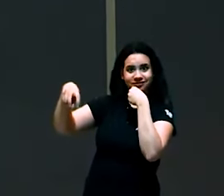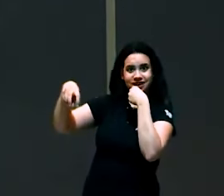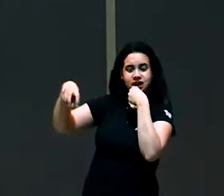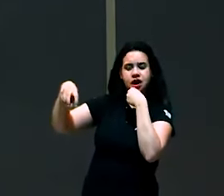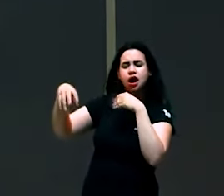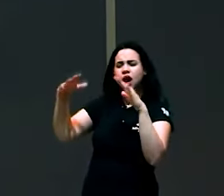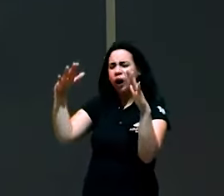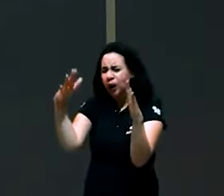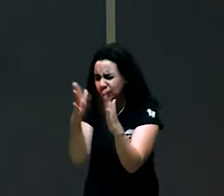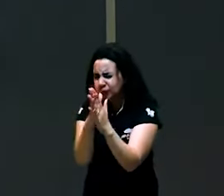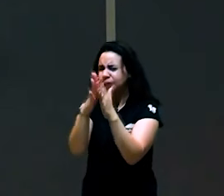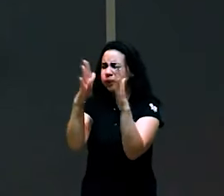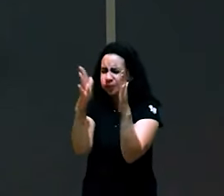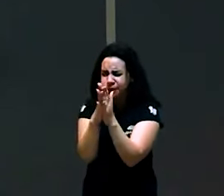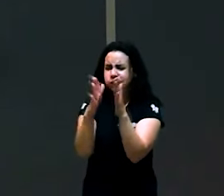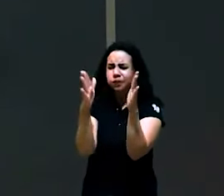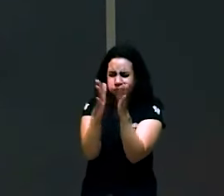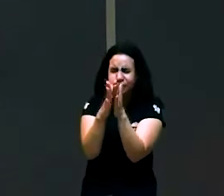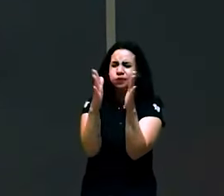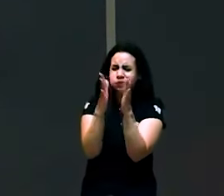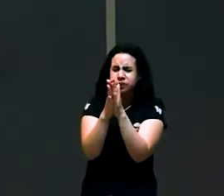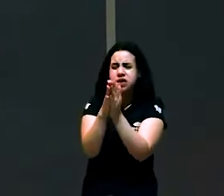caixa de sapato metido na cabeça.